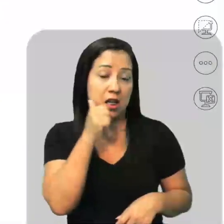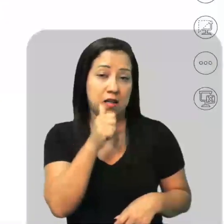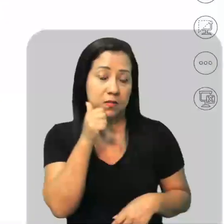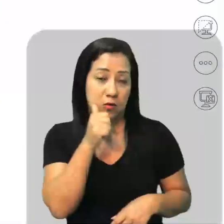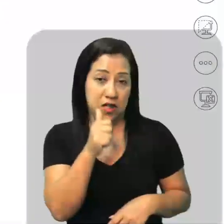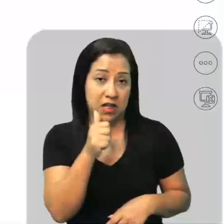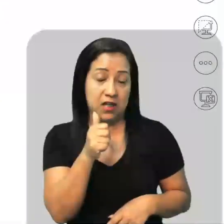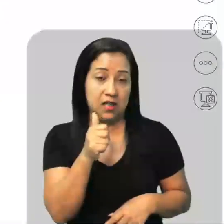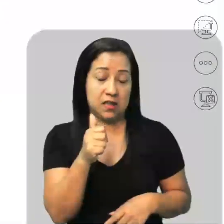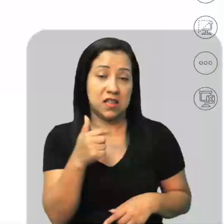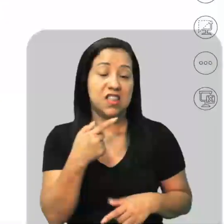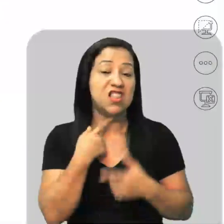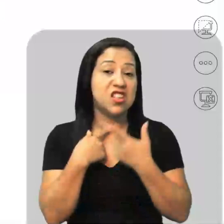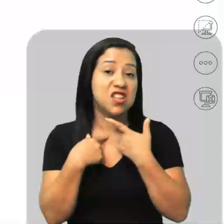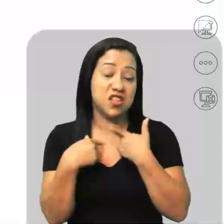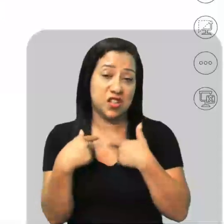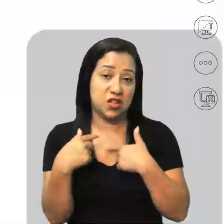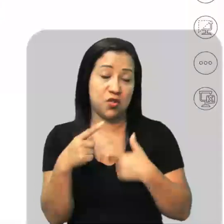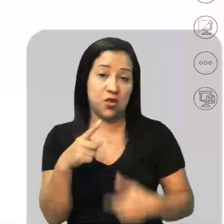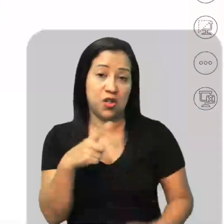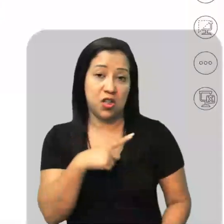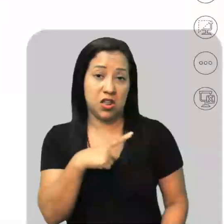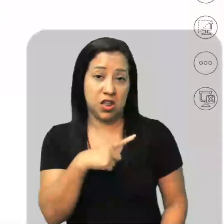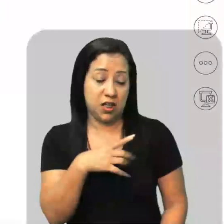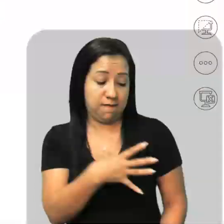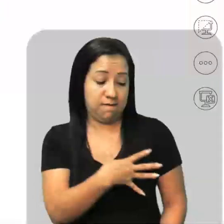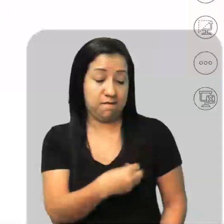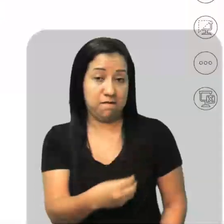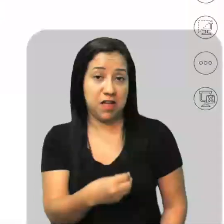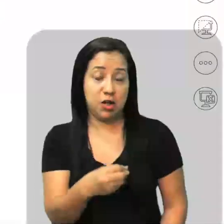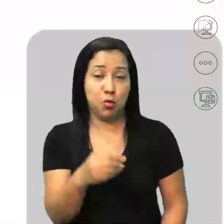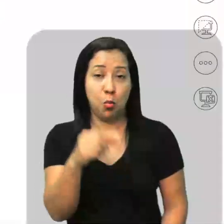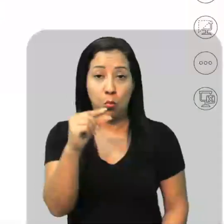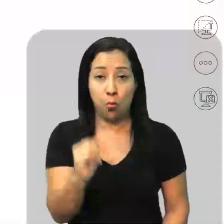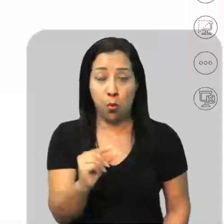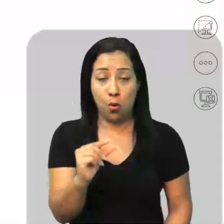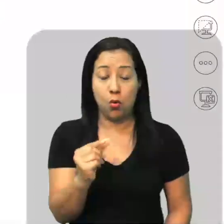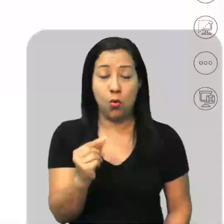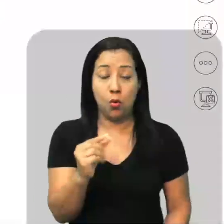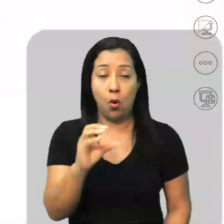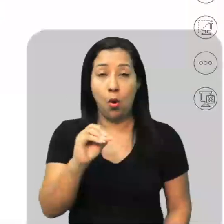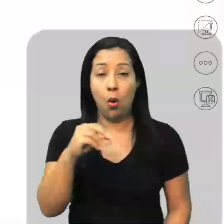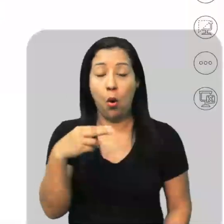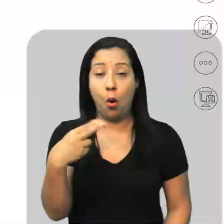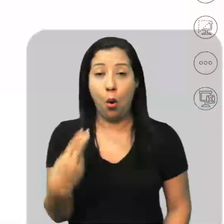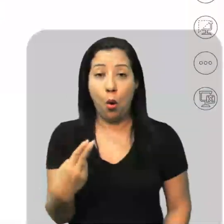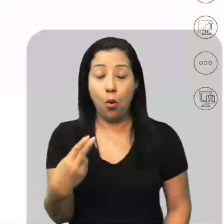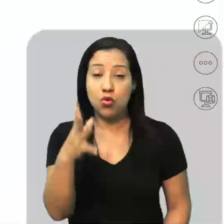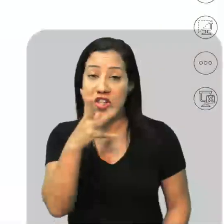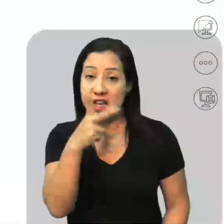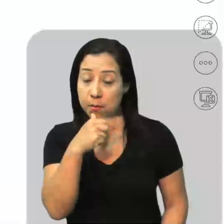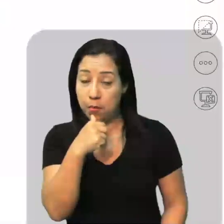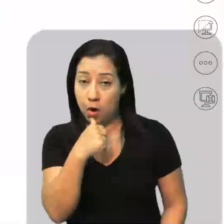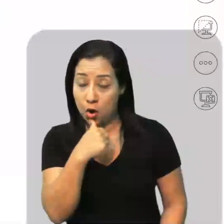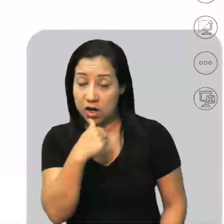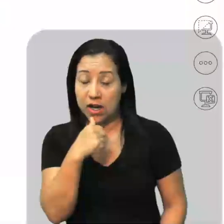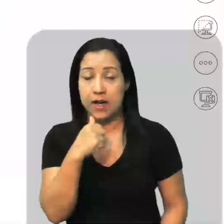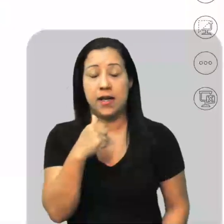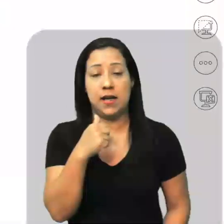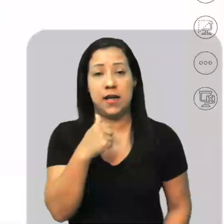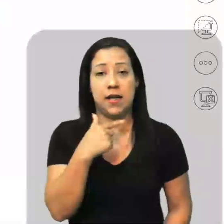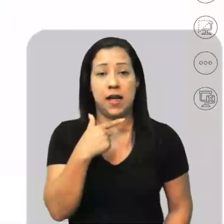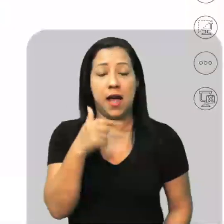tê-los. Além disso, há questões como o custo para a criação dos filhos, o desenvolvimento